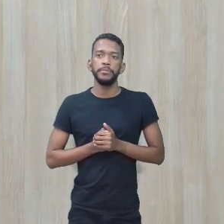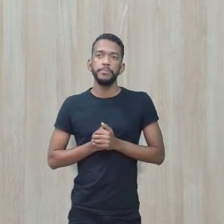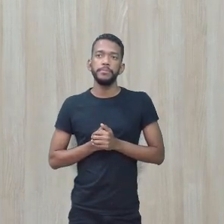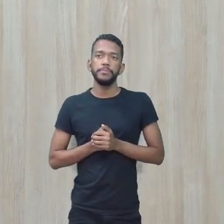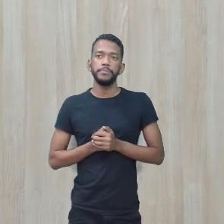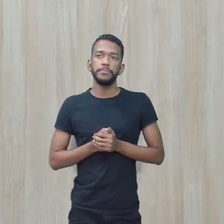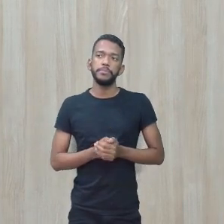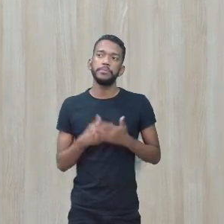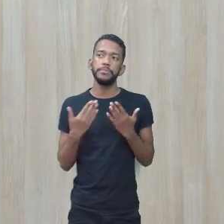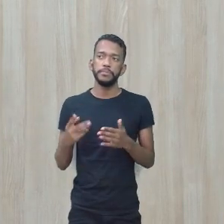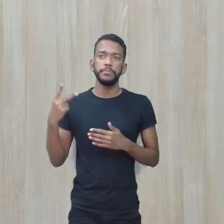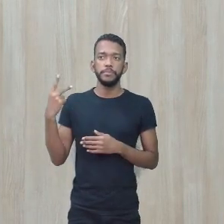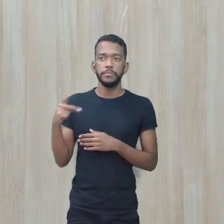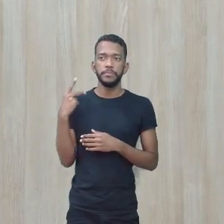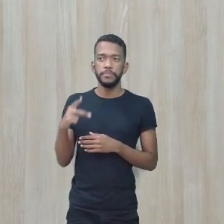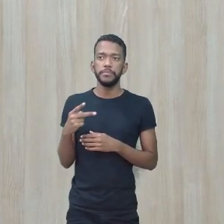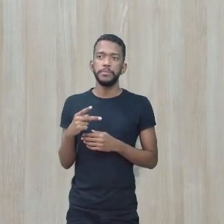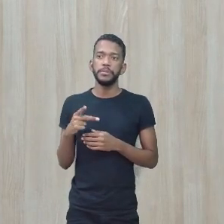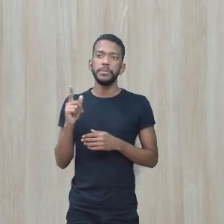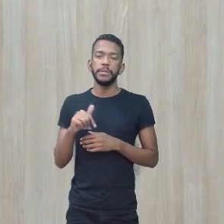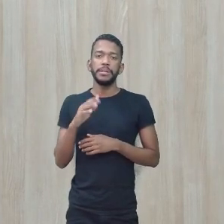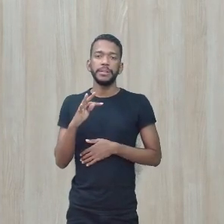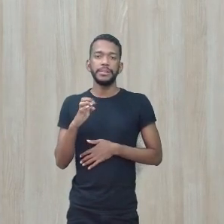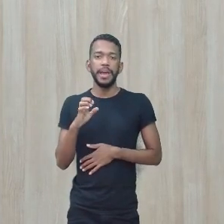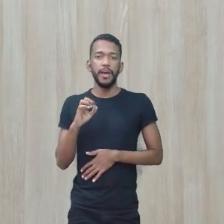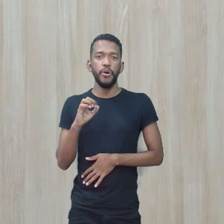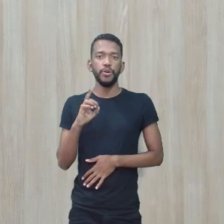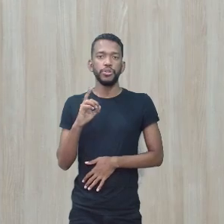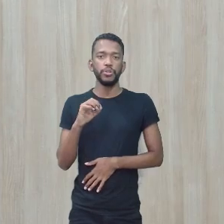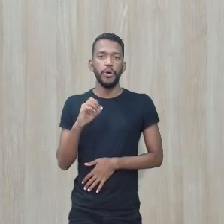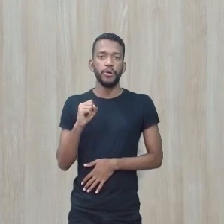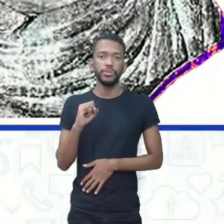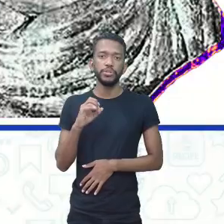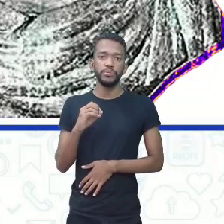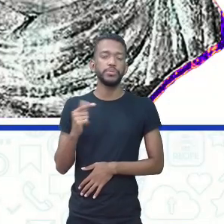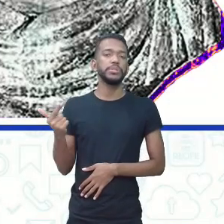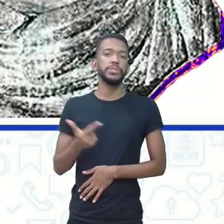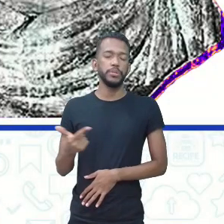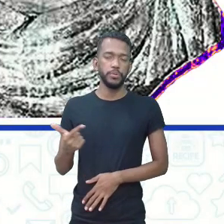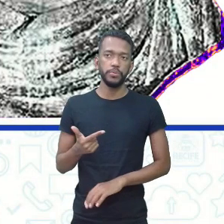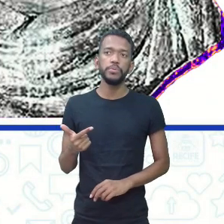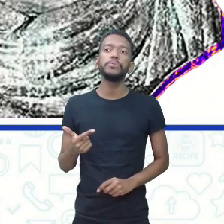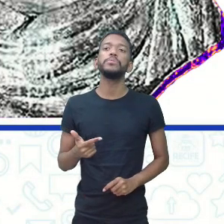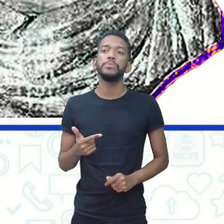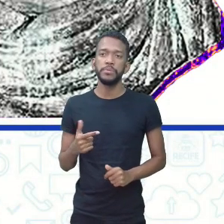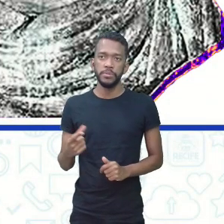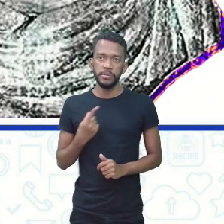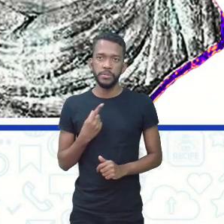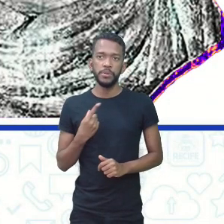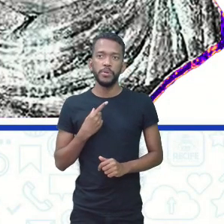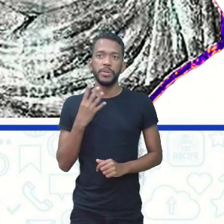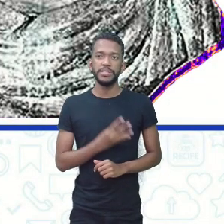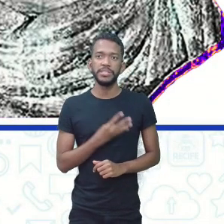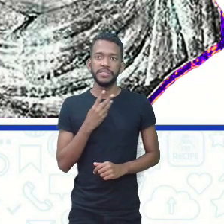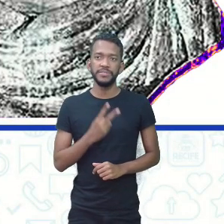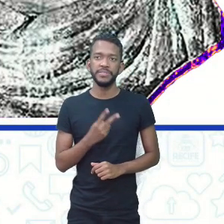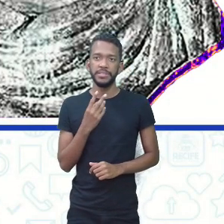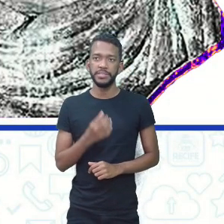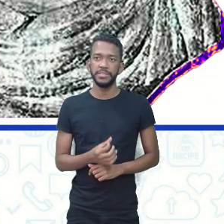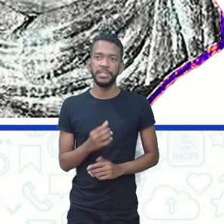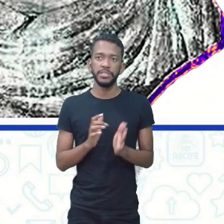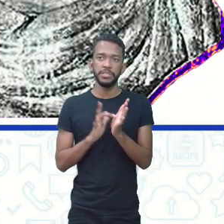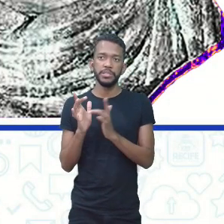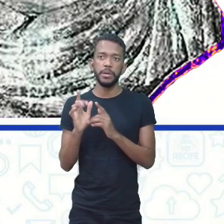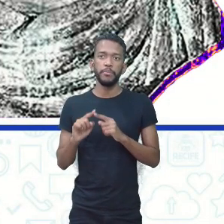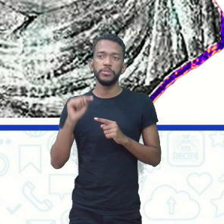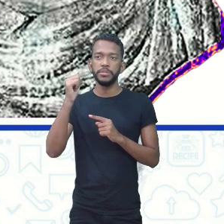seu sucessor, Teodósio II, que a gente vai ver agora, por volta de 426 depois de